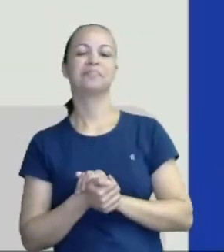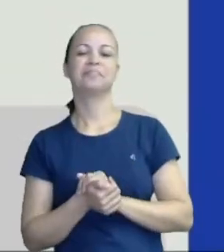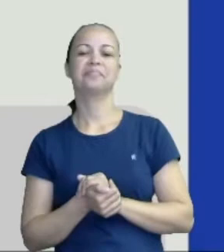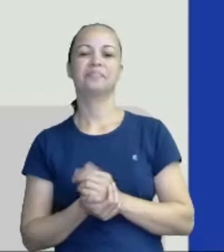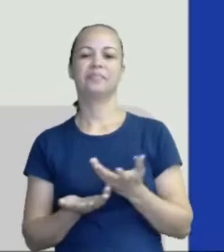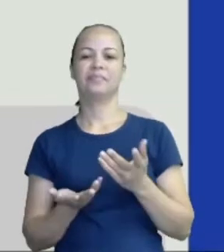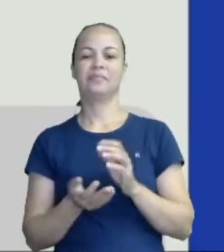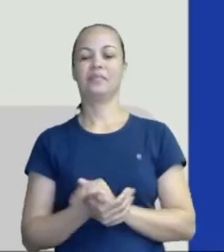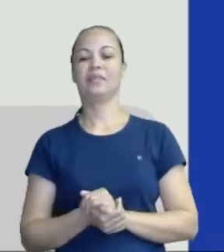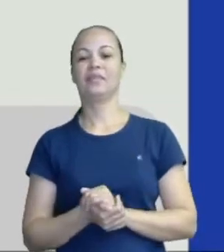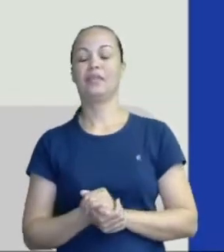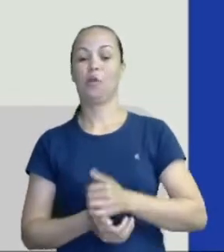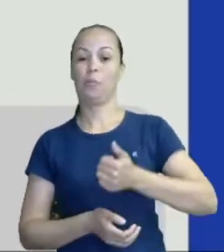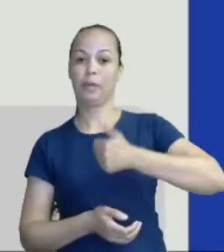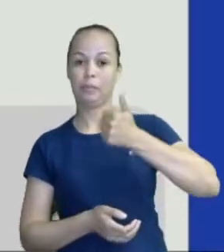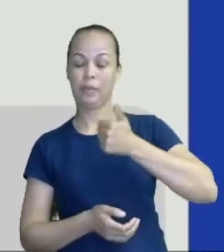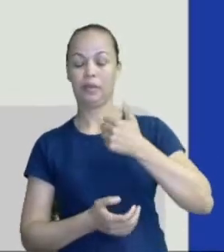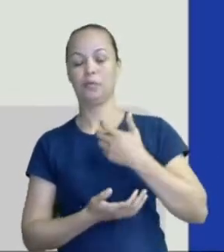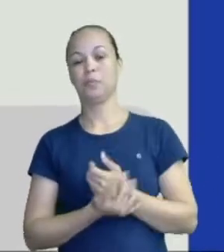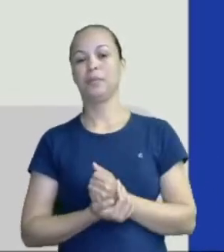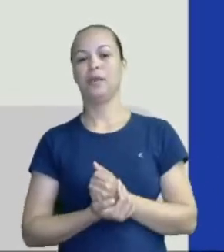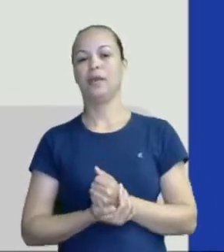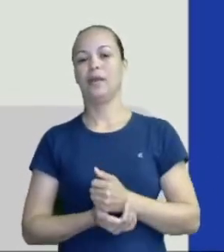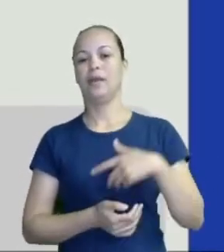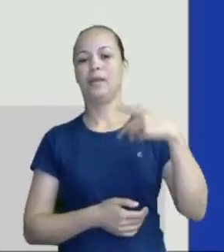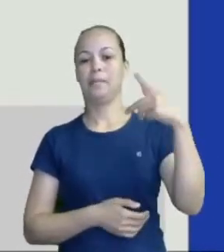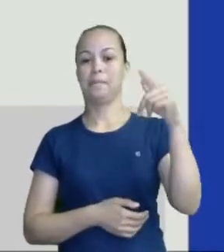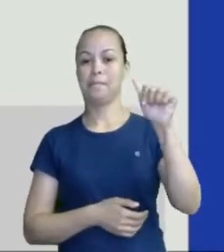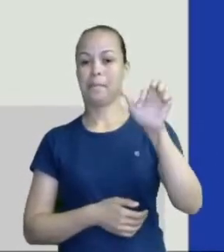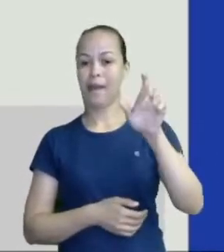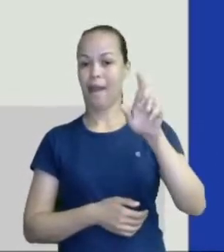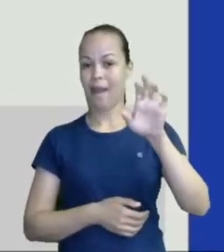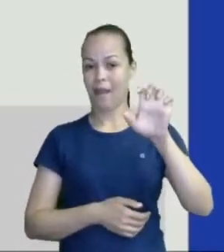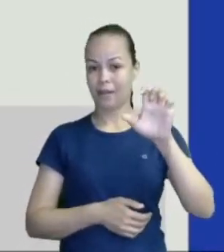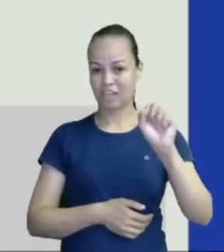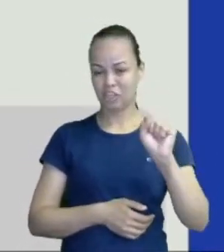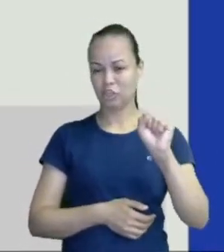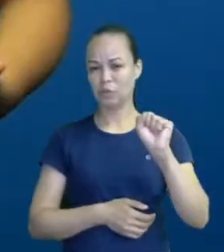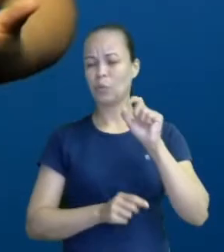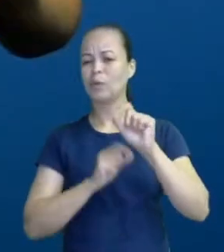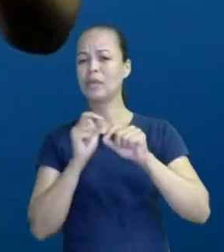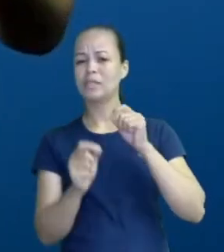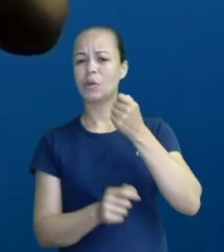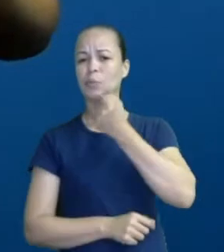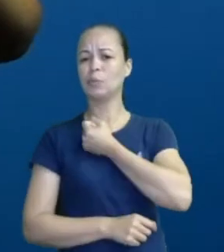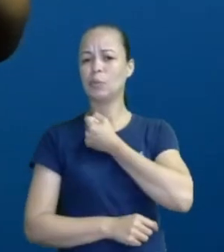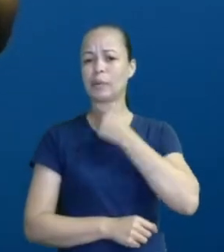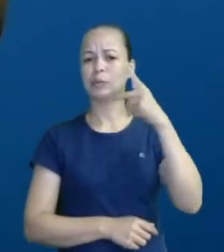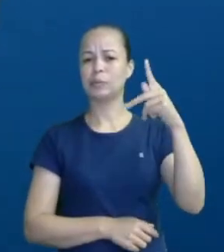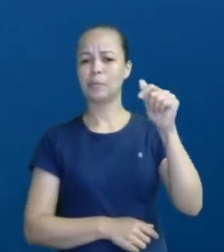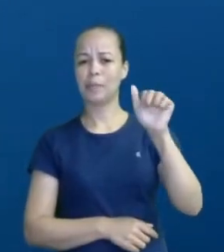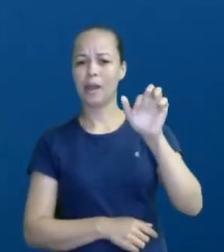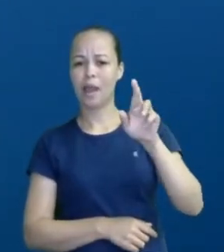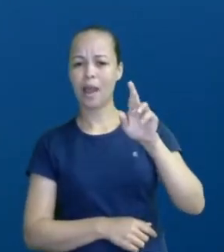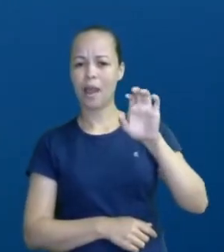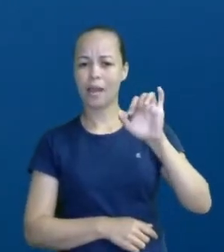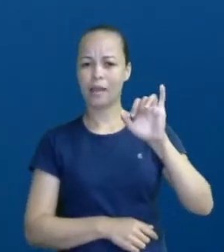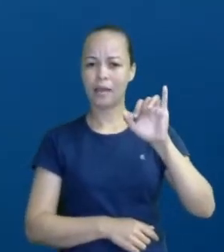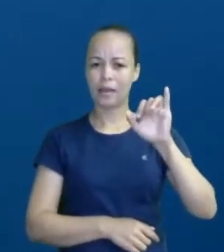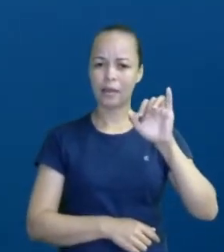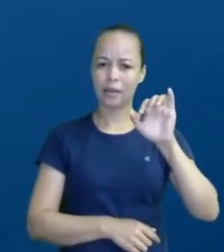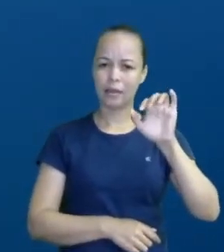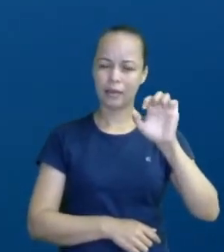Então, primeiro, pares. O que são números pares? Vamos imaginar aí alguma